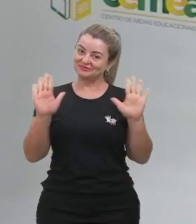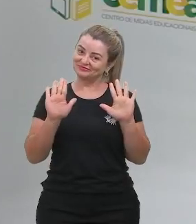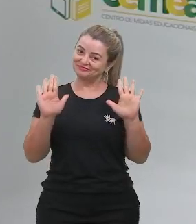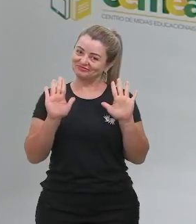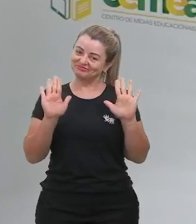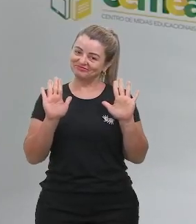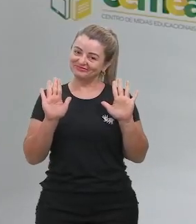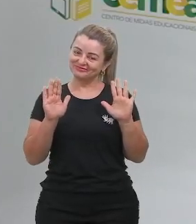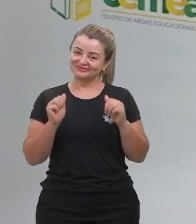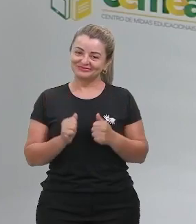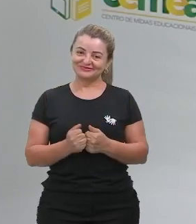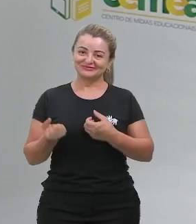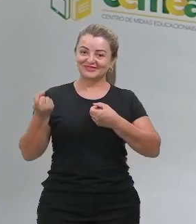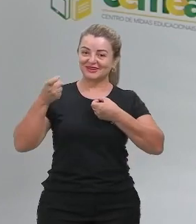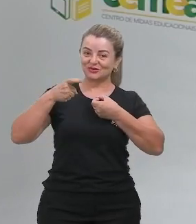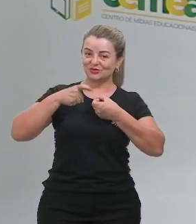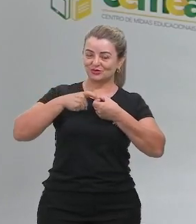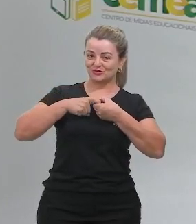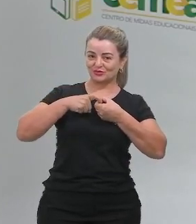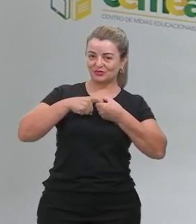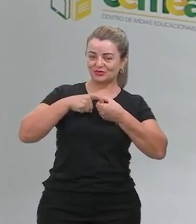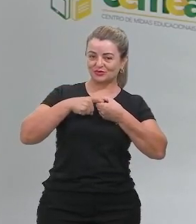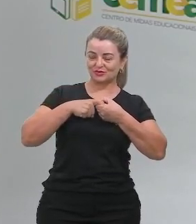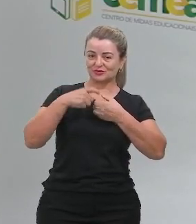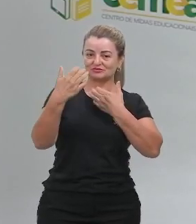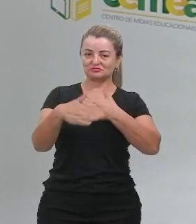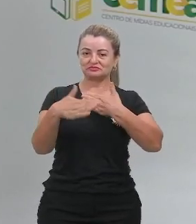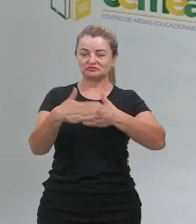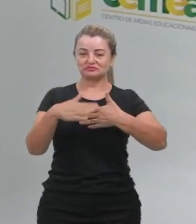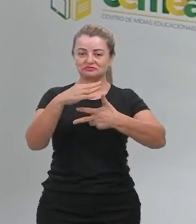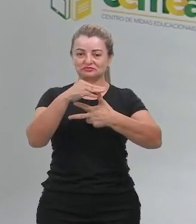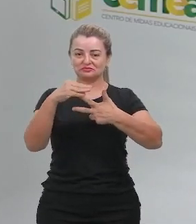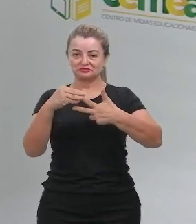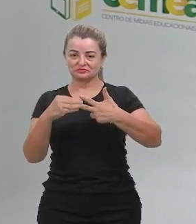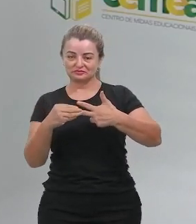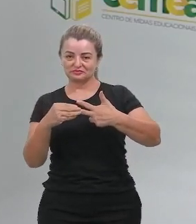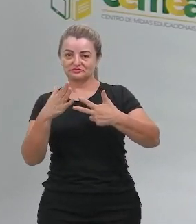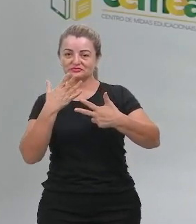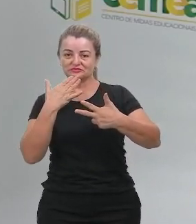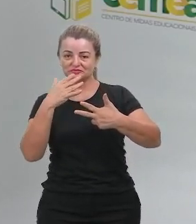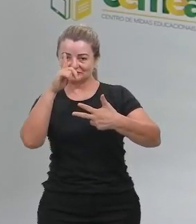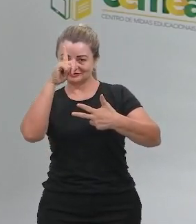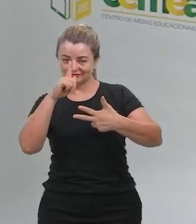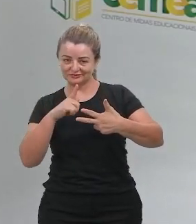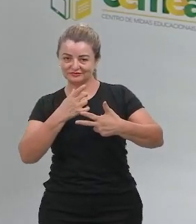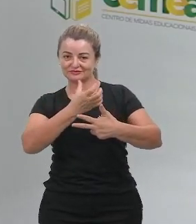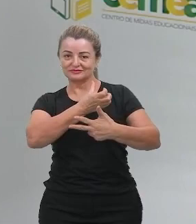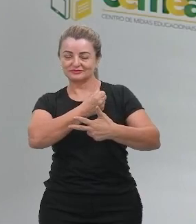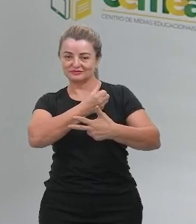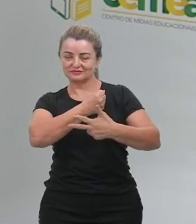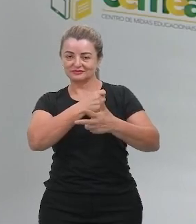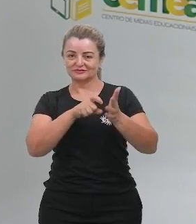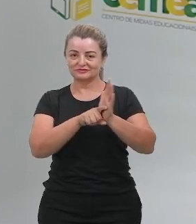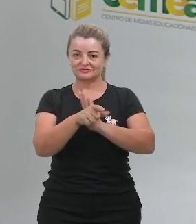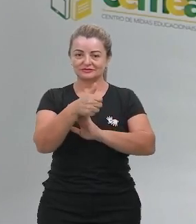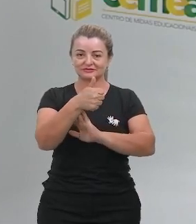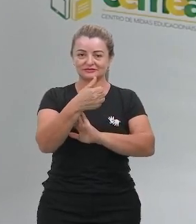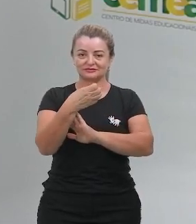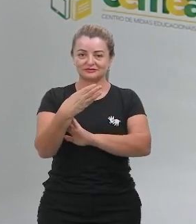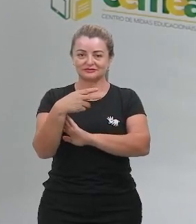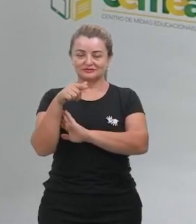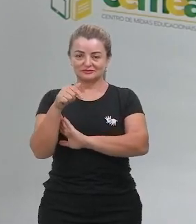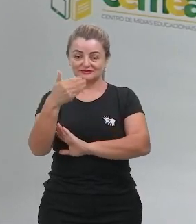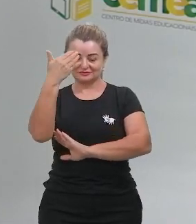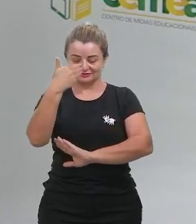Olá, pessoal! Estamos aqui com a prova do Enem, prova amarela, questão 147, sou o professor James.